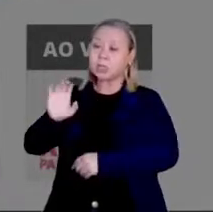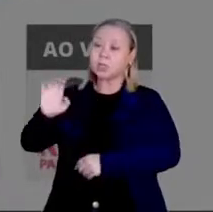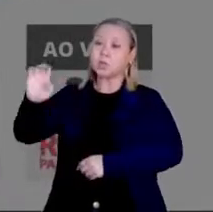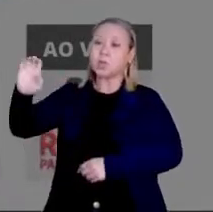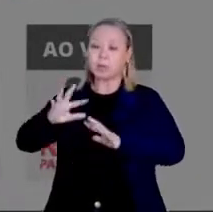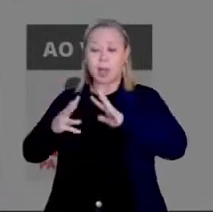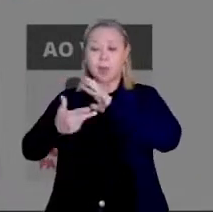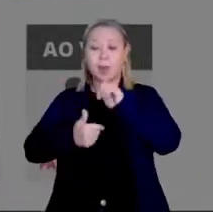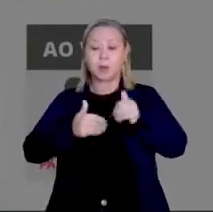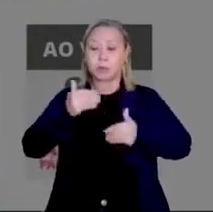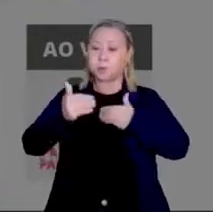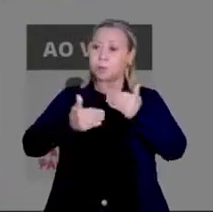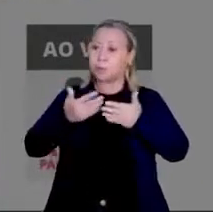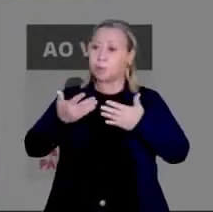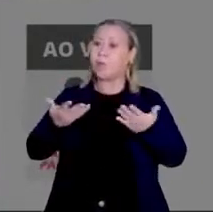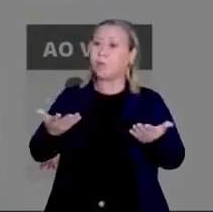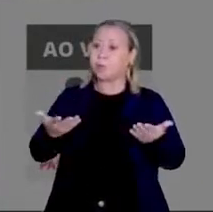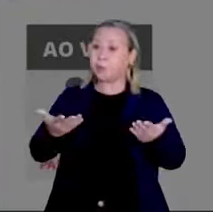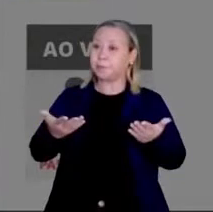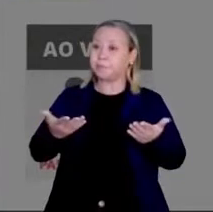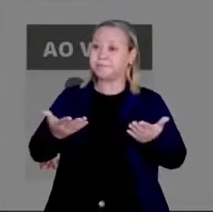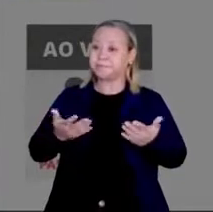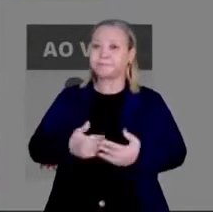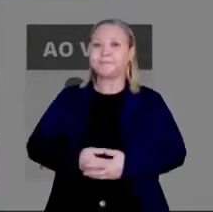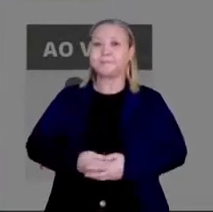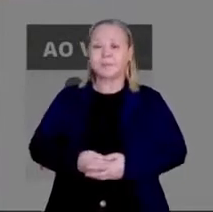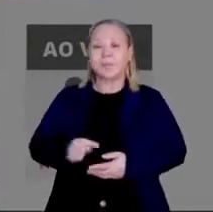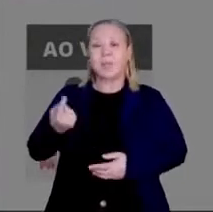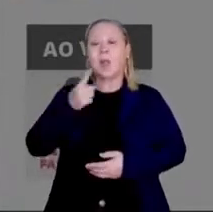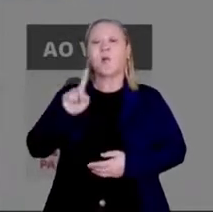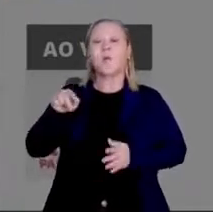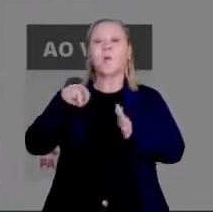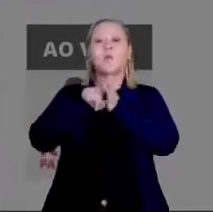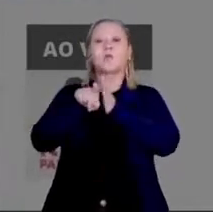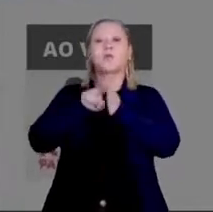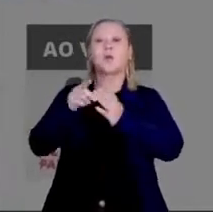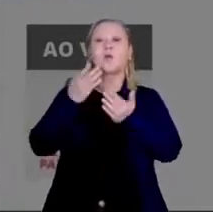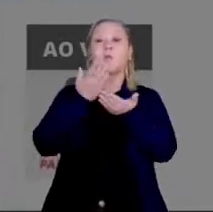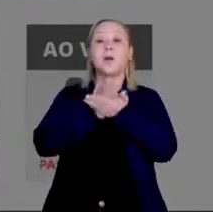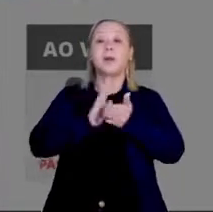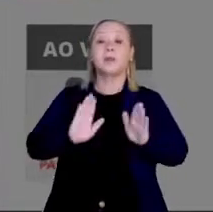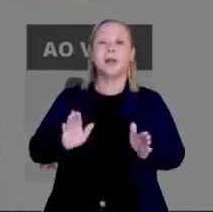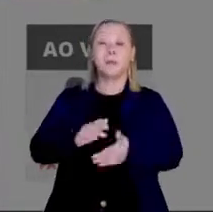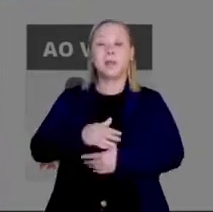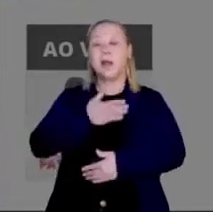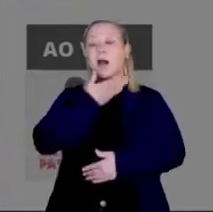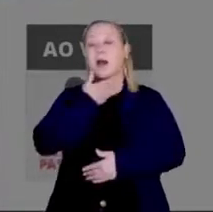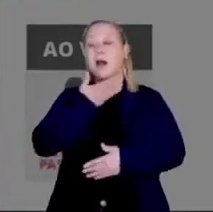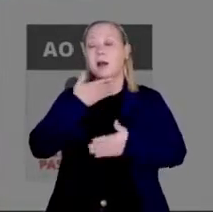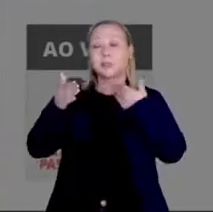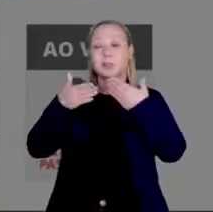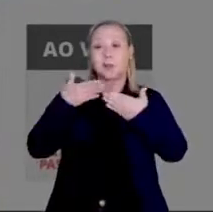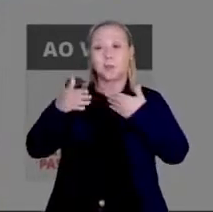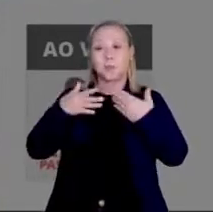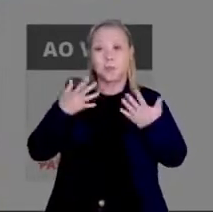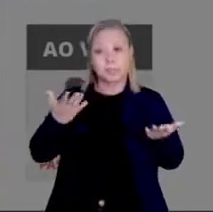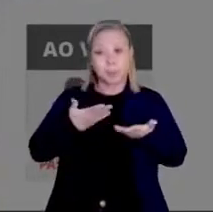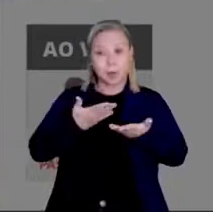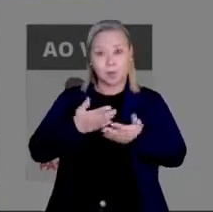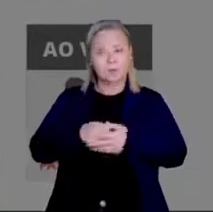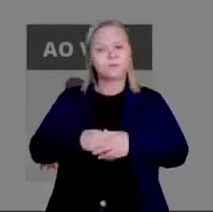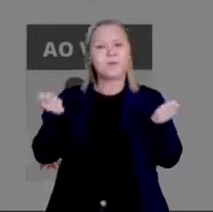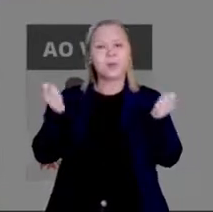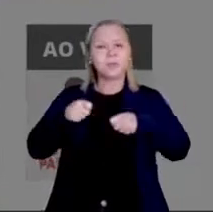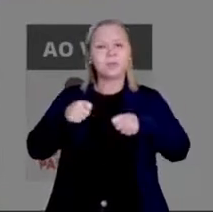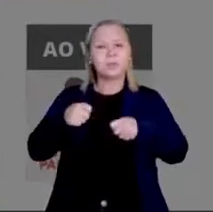que eu terei imenso prazer de ir. Aliás, eu estou devendo uma visita ao sul de Minas Gerais, faz tempo que eu não vou. Eu tenho